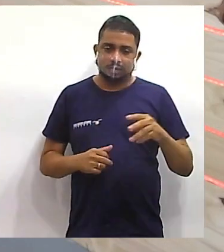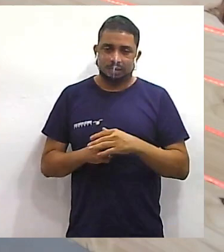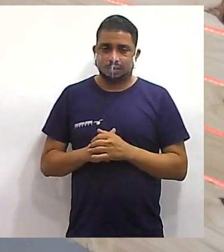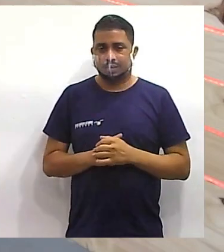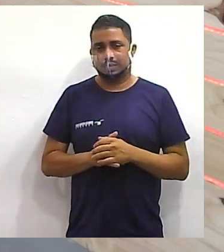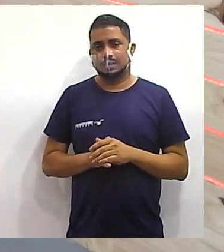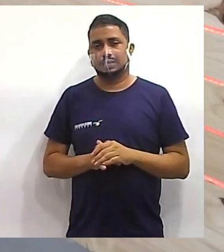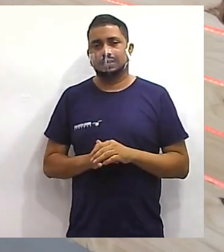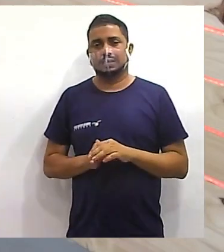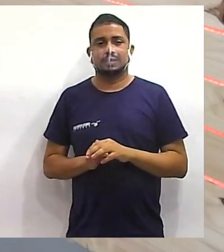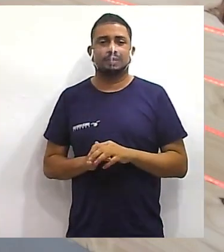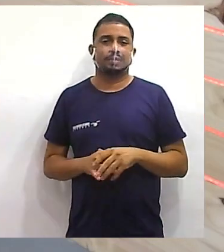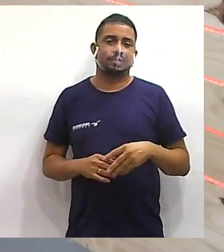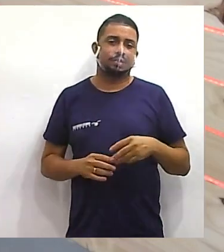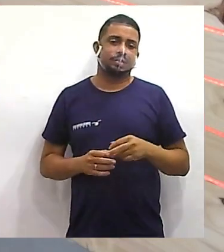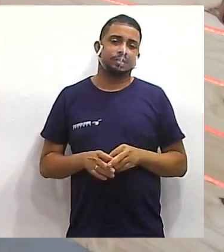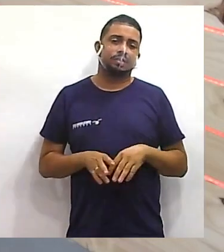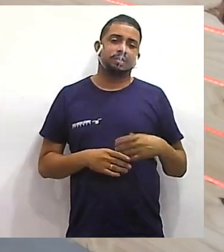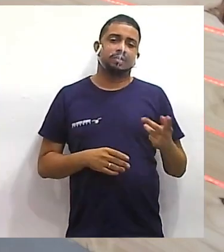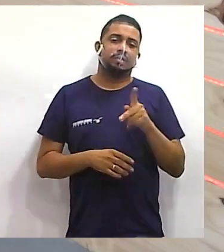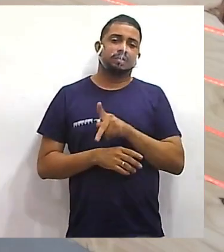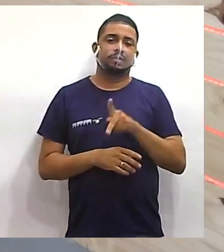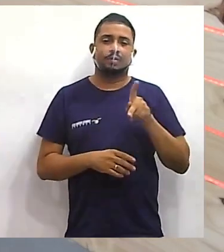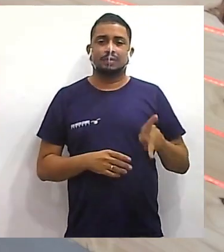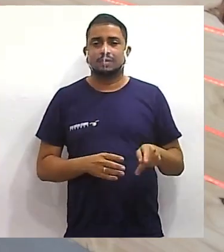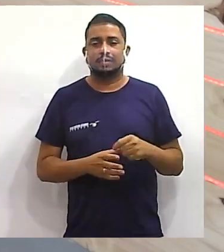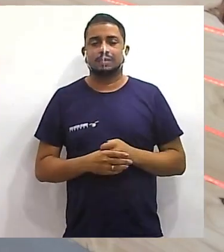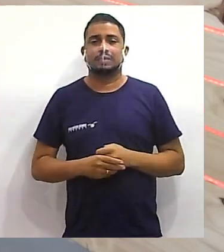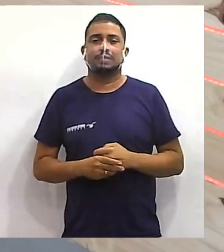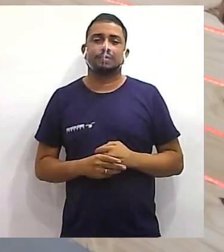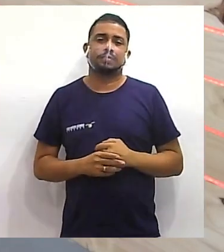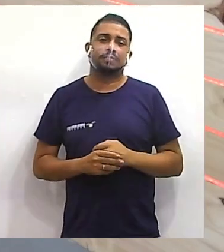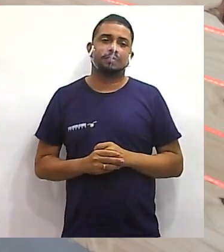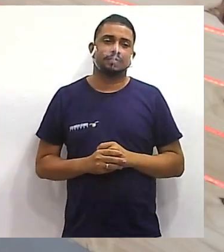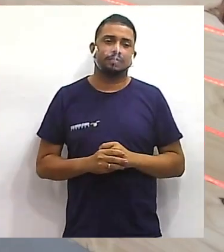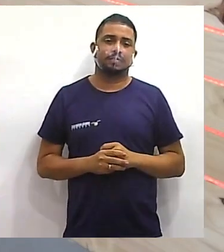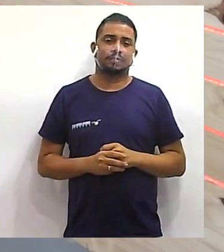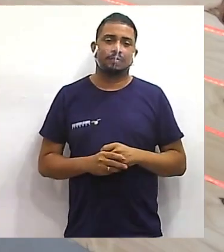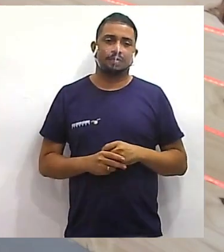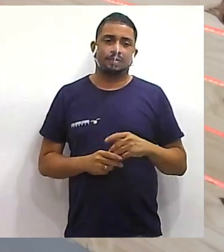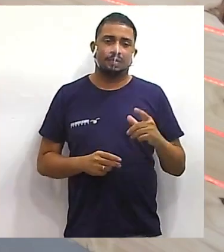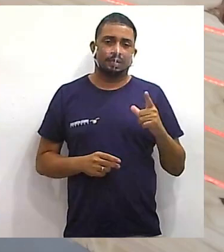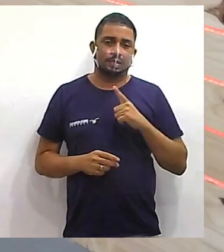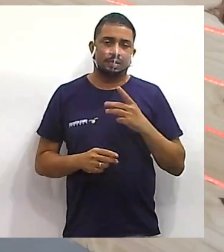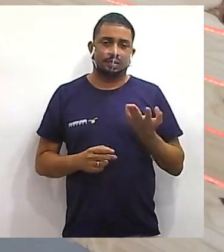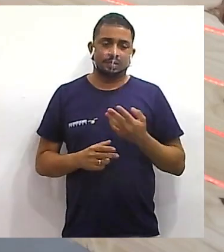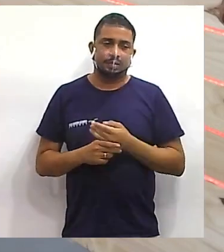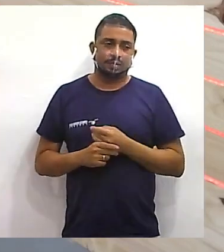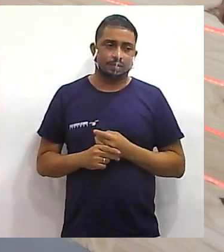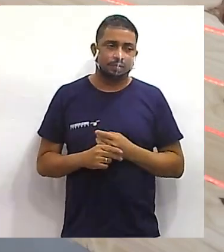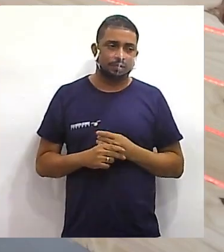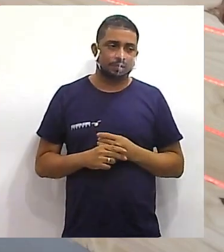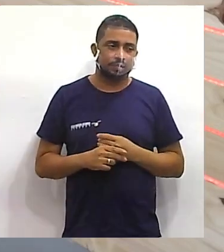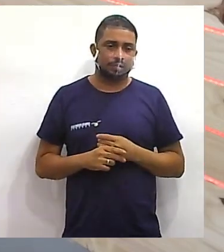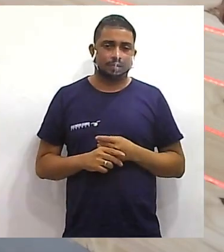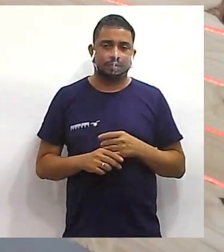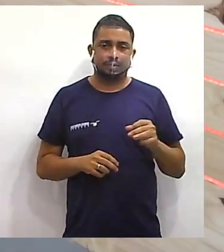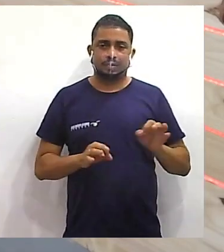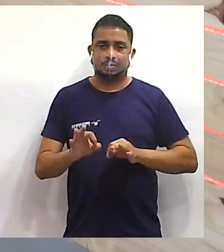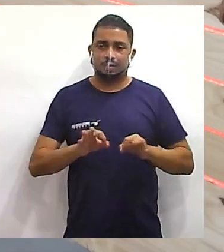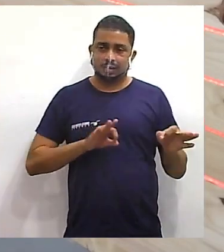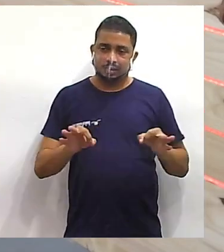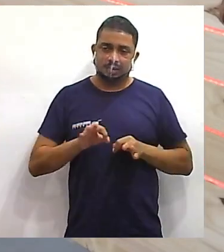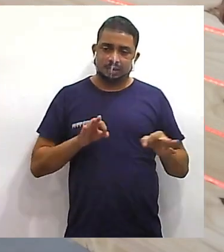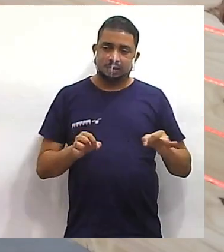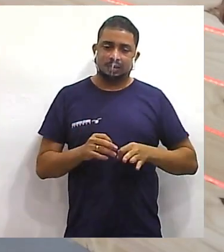da escola também, eu via os professores indo lá. Tanto é que para ele ser manuseado,